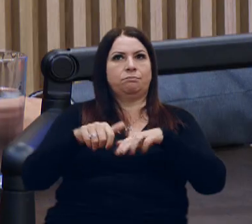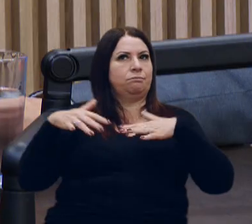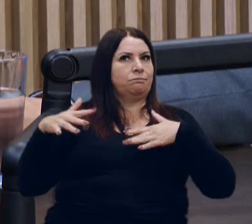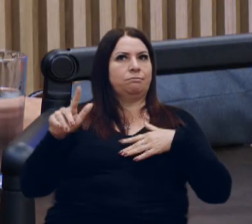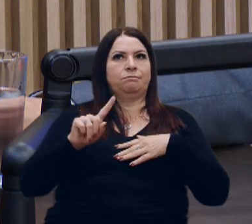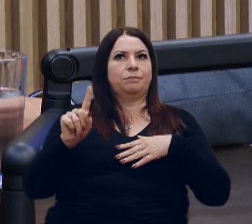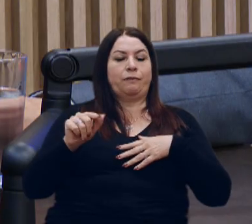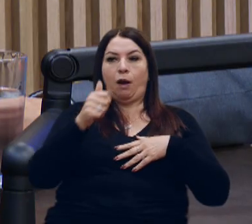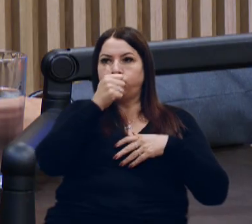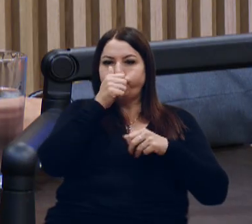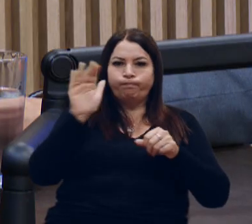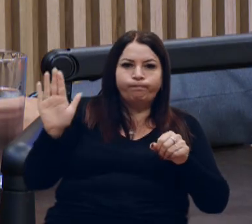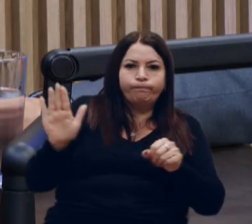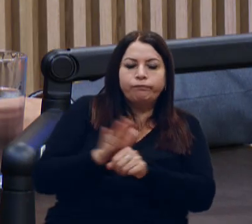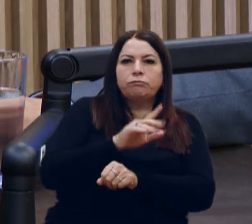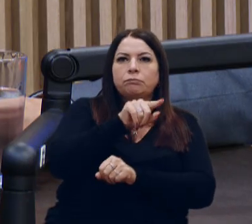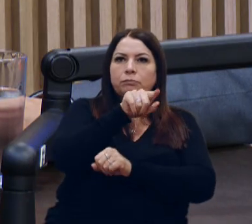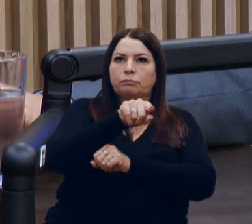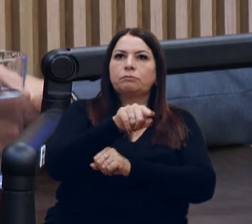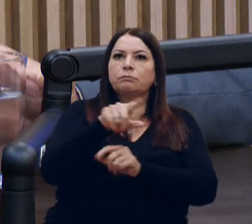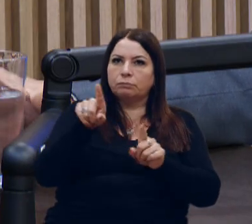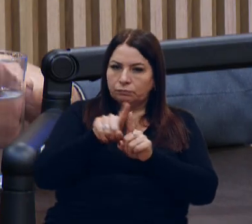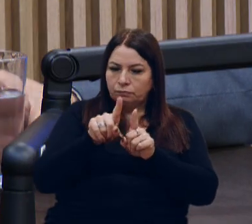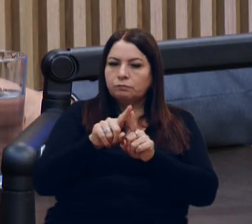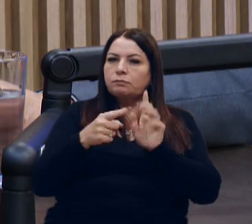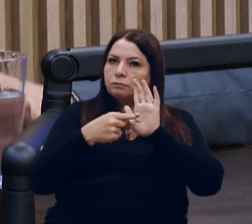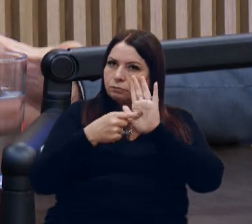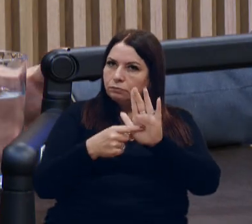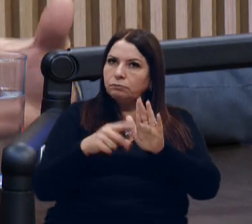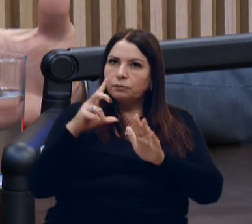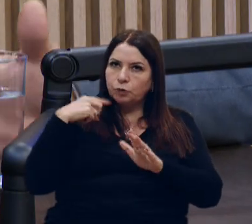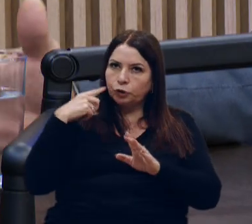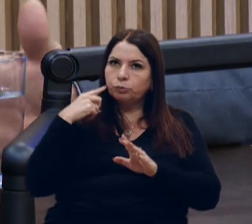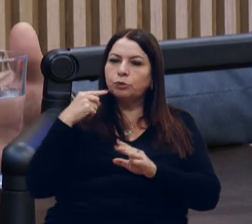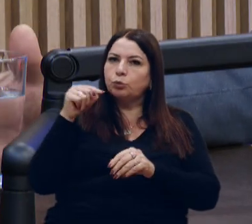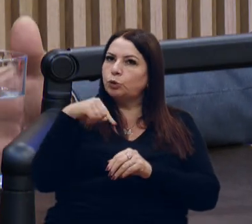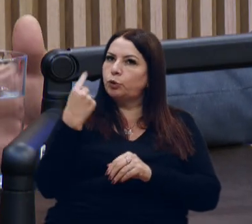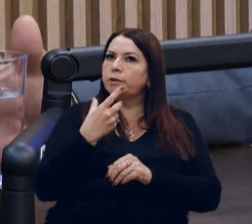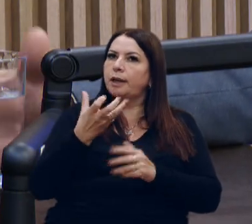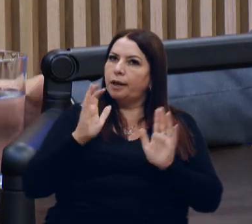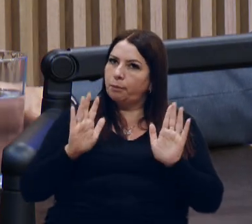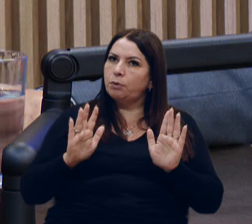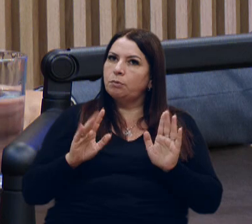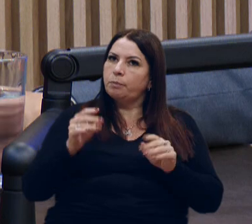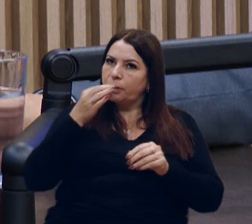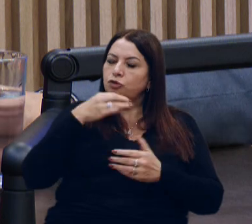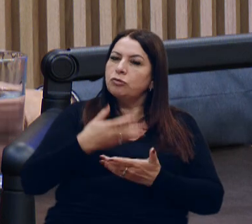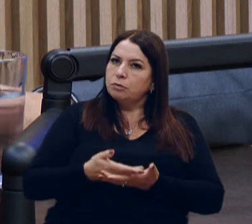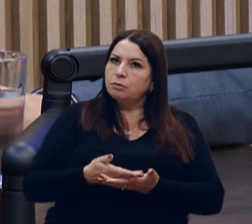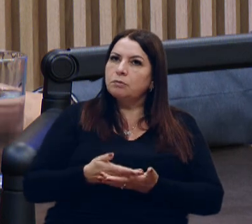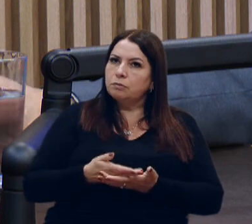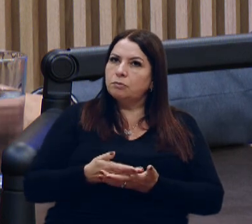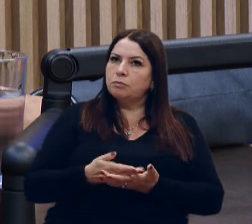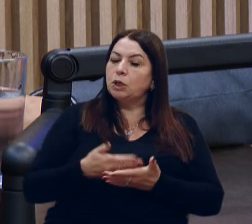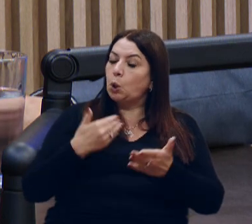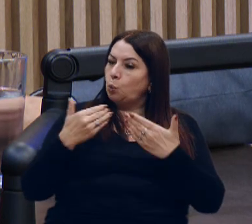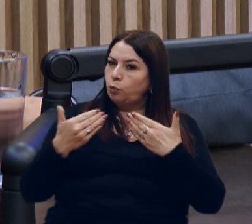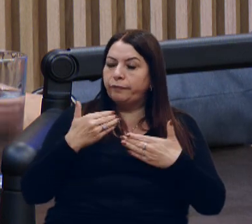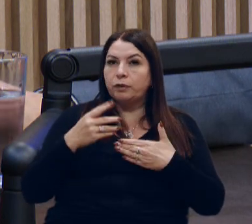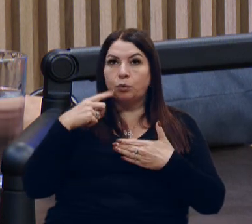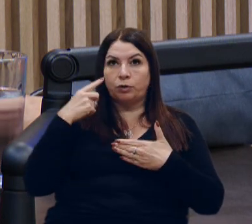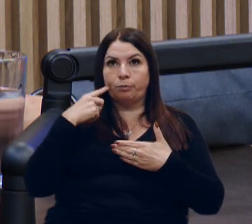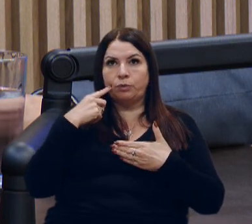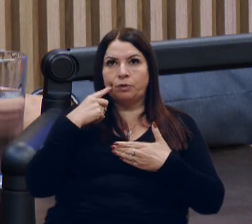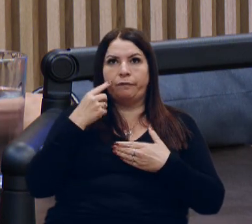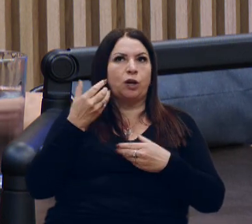vai ter lugar no plenário lá. E lá nós vamos mostrar para os deputados o que é que nós queremos para Caxias do Sul. E eu duvido muito que os deputados